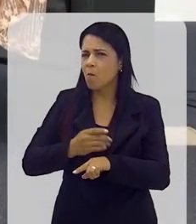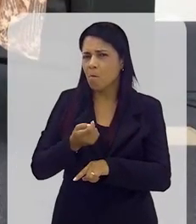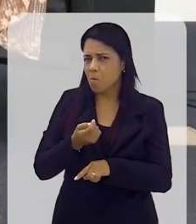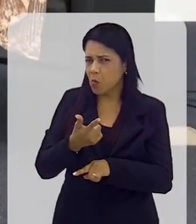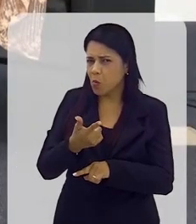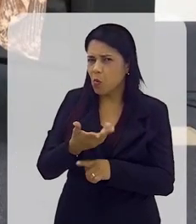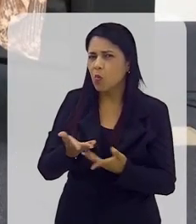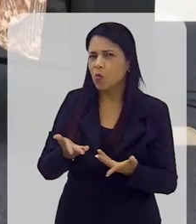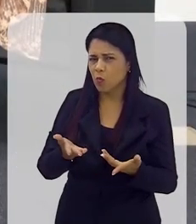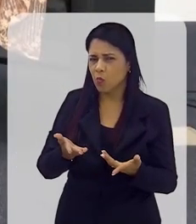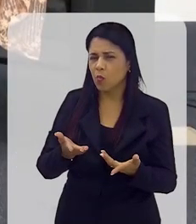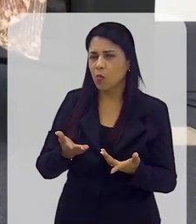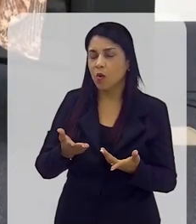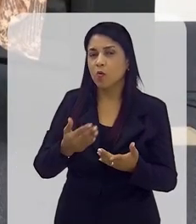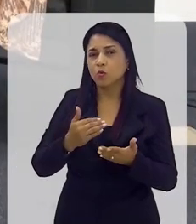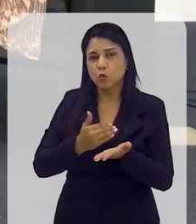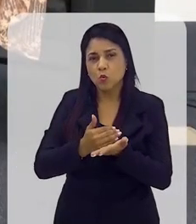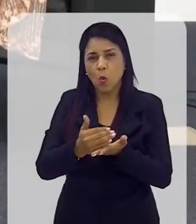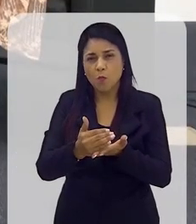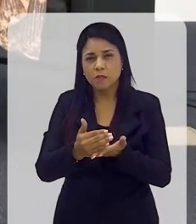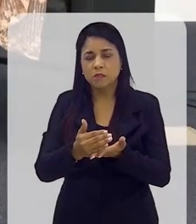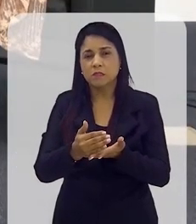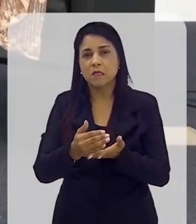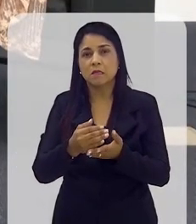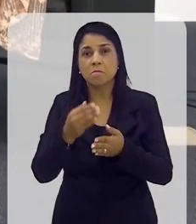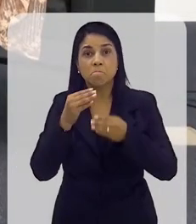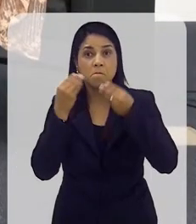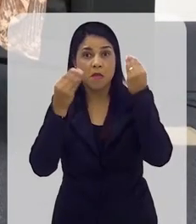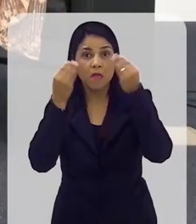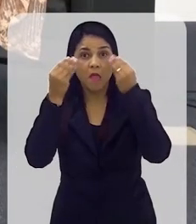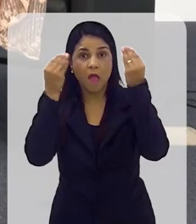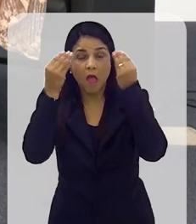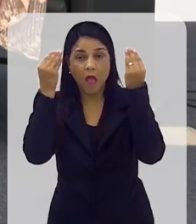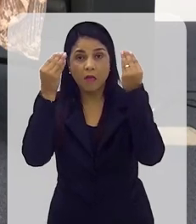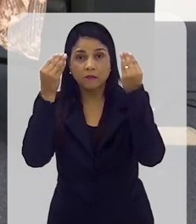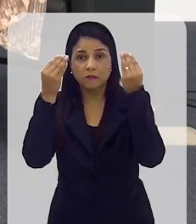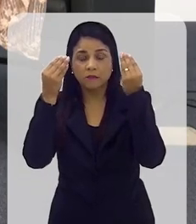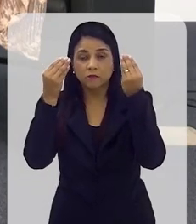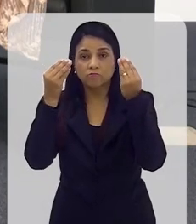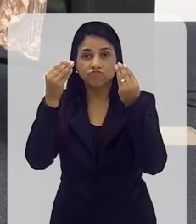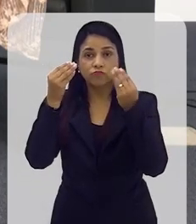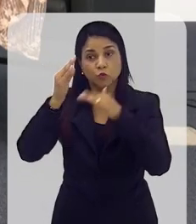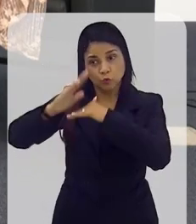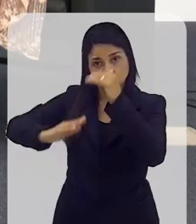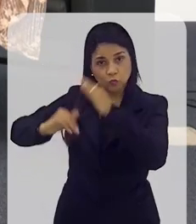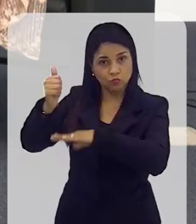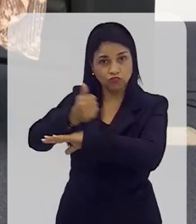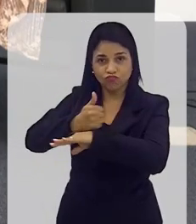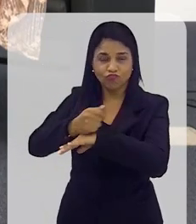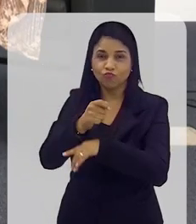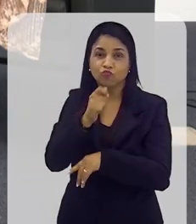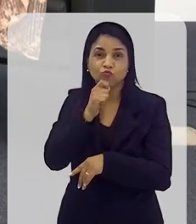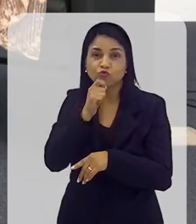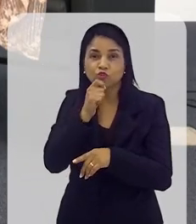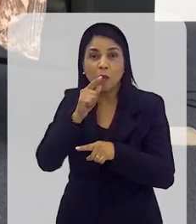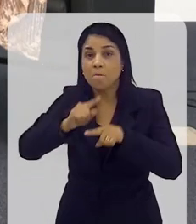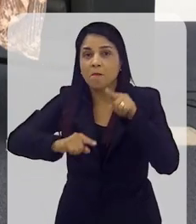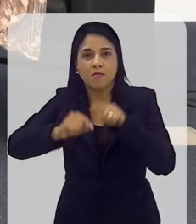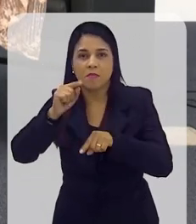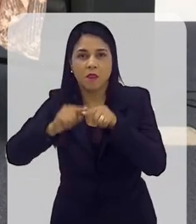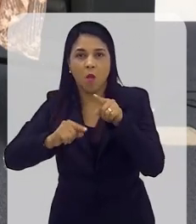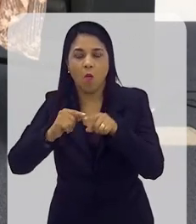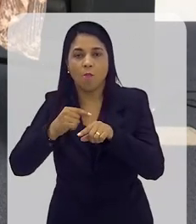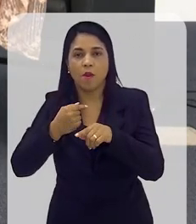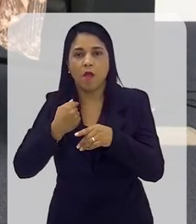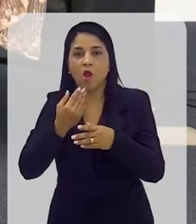tempo atrás. E quando eu comecei, por exemplo, que eu tinha que fazer uma maquiagem, os maquiadores não tinham produtos para o meu tom de pele.